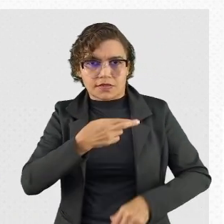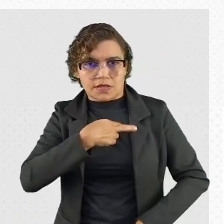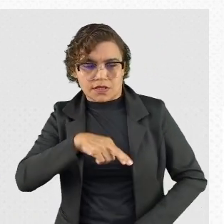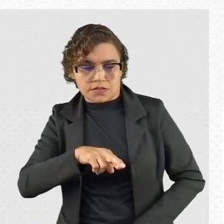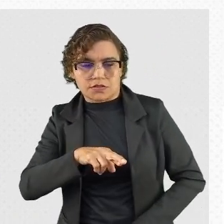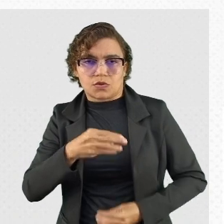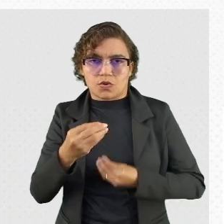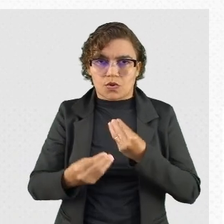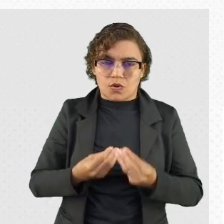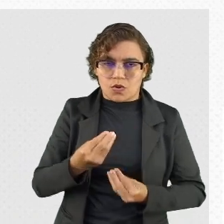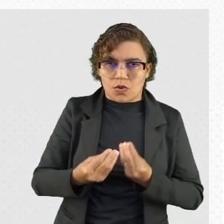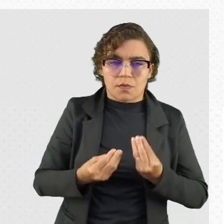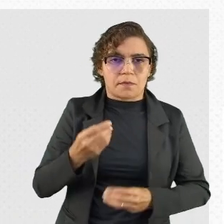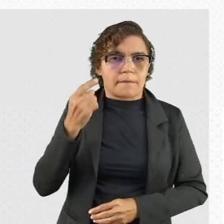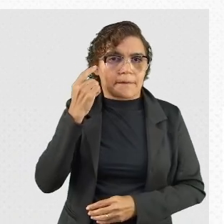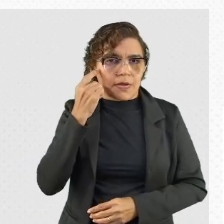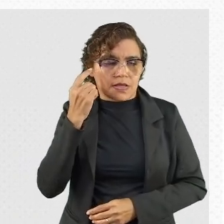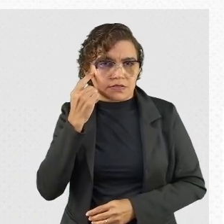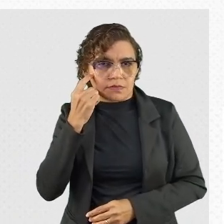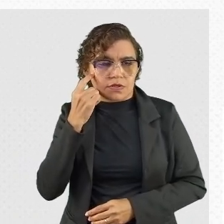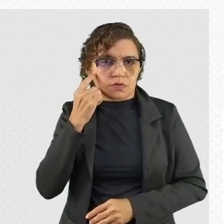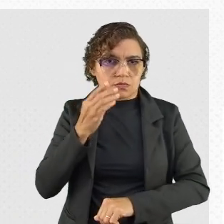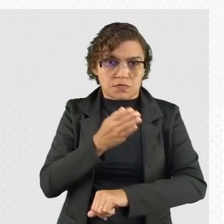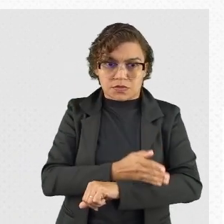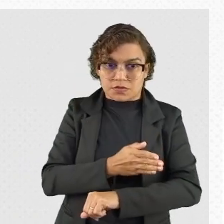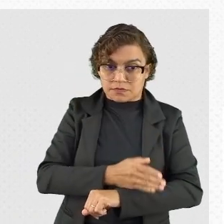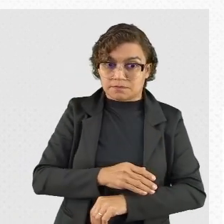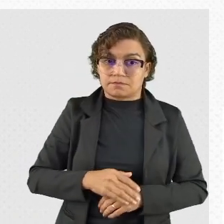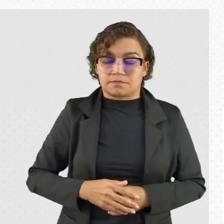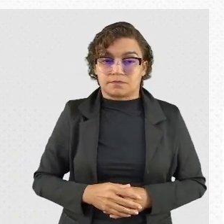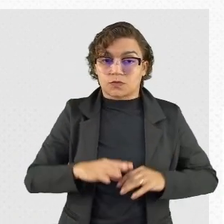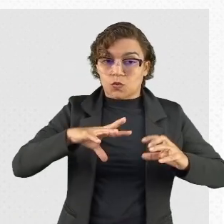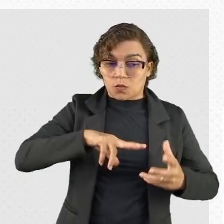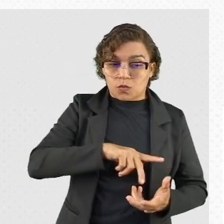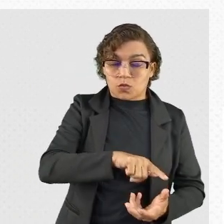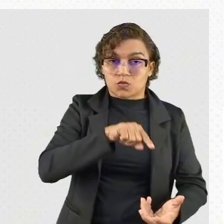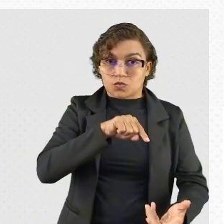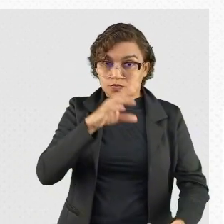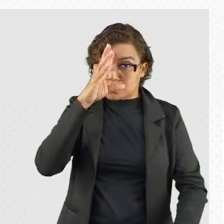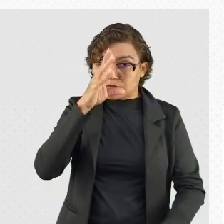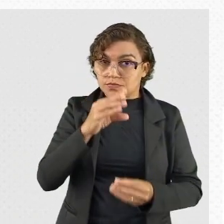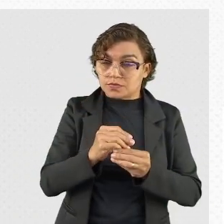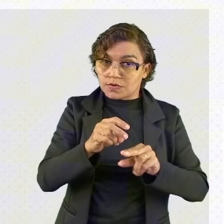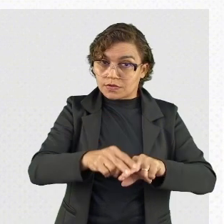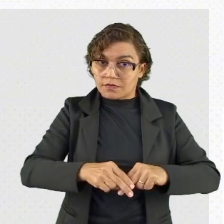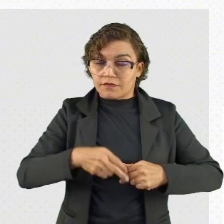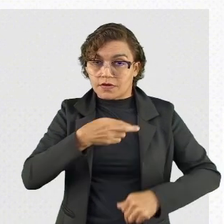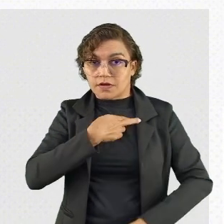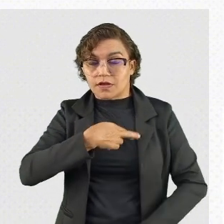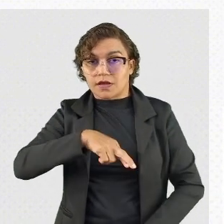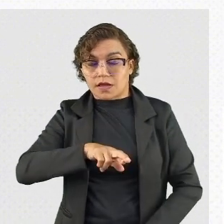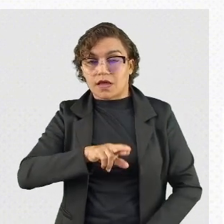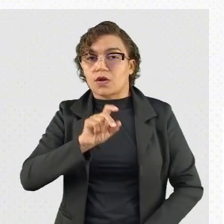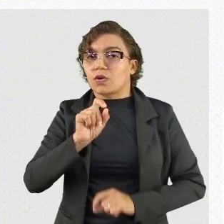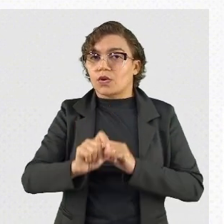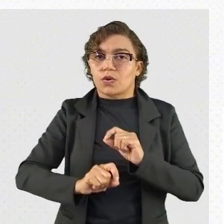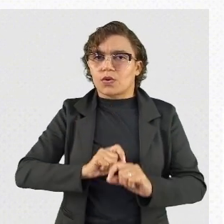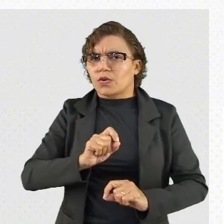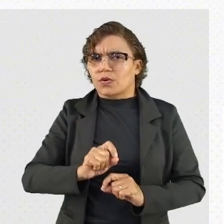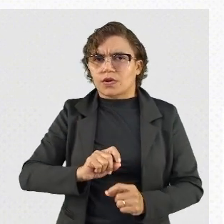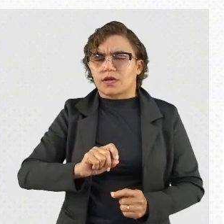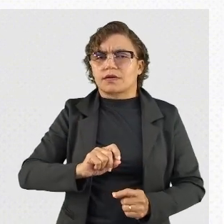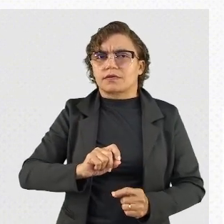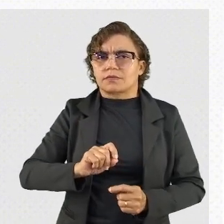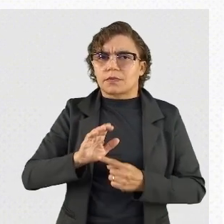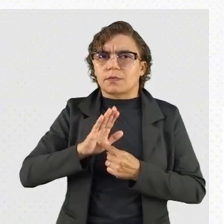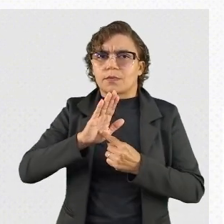disposição que traduz o pensamento medieval. Vou repetir. A compreensão do mundo por meio da religião é uma disposição que traduz o